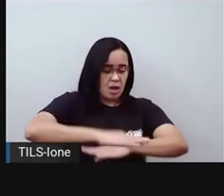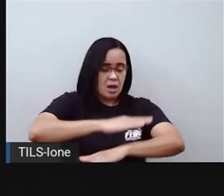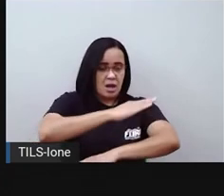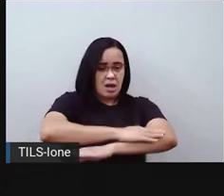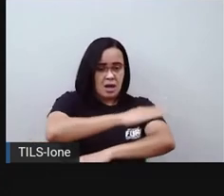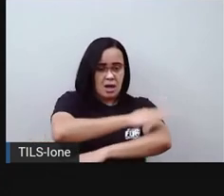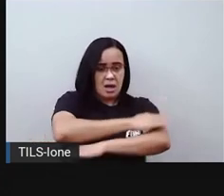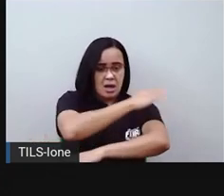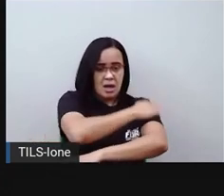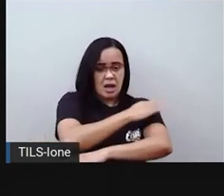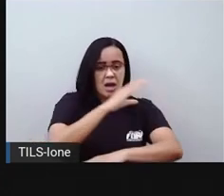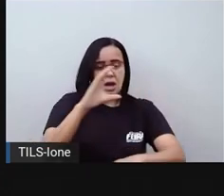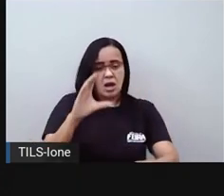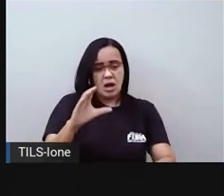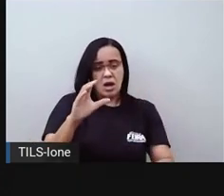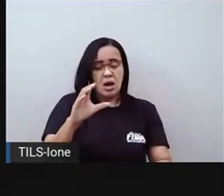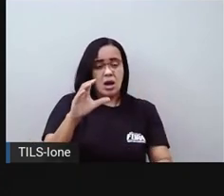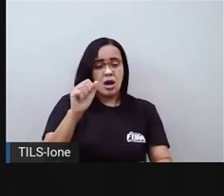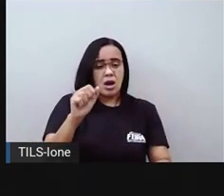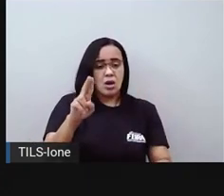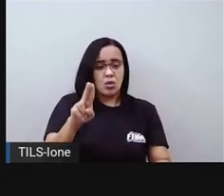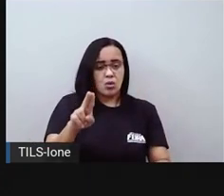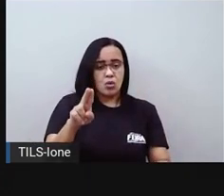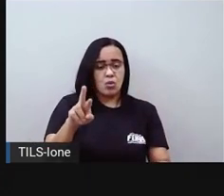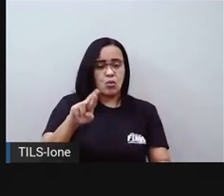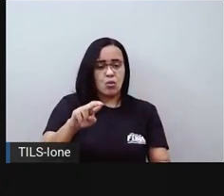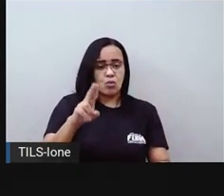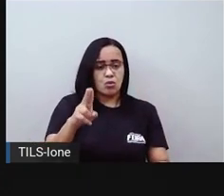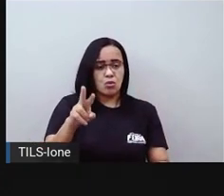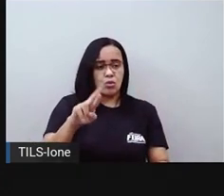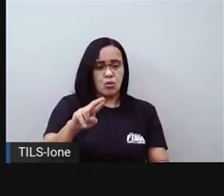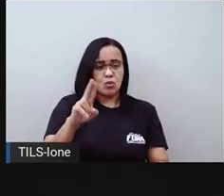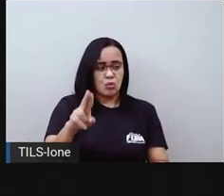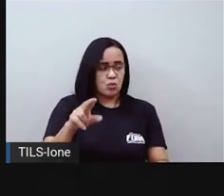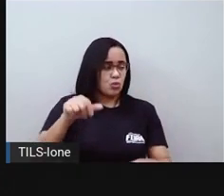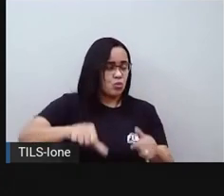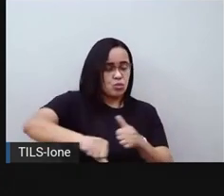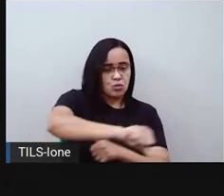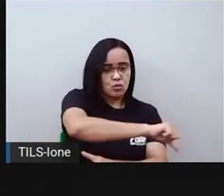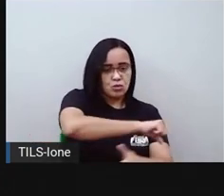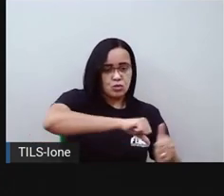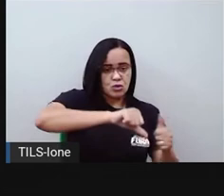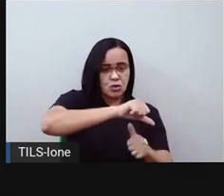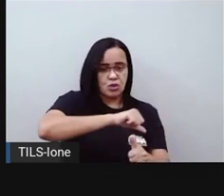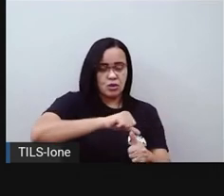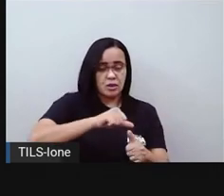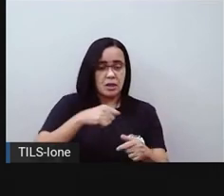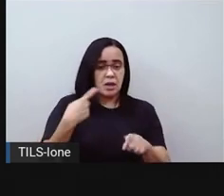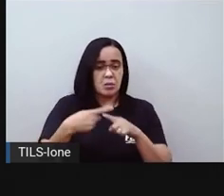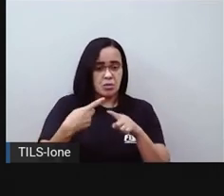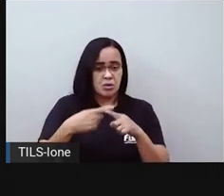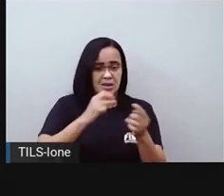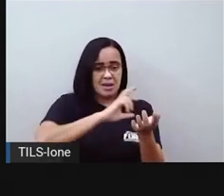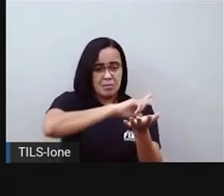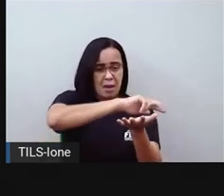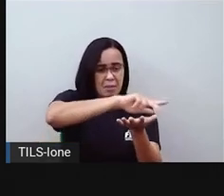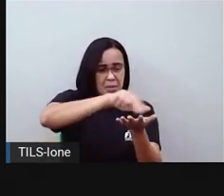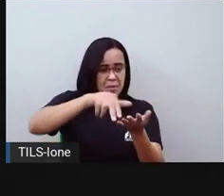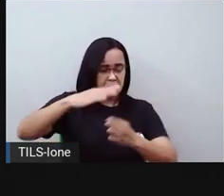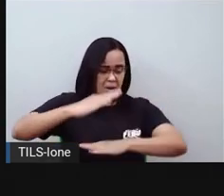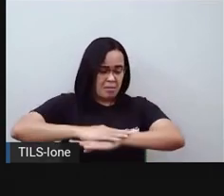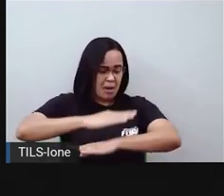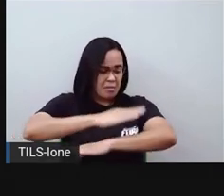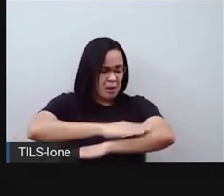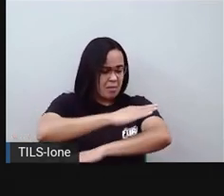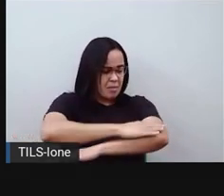nome, que é cururu, que é o tipo específico, né? Porque existem vários tipos de sapo. Sim. Então, esse daí da